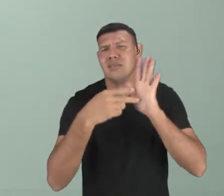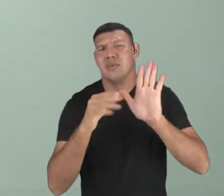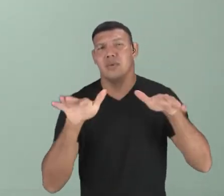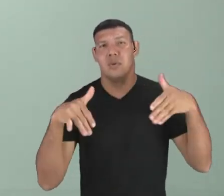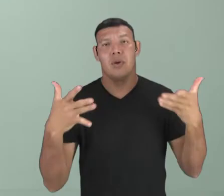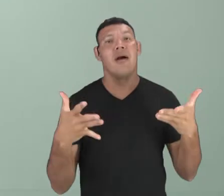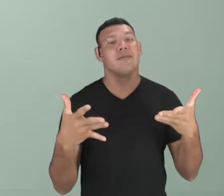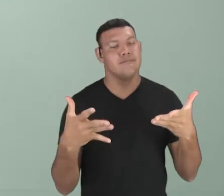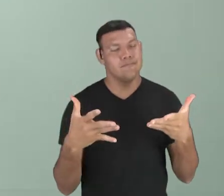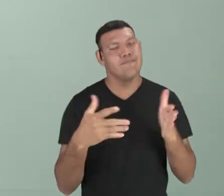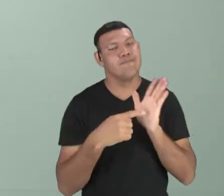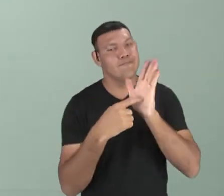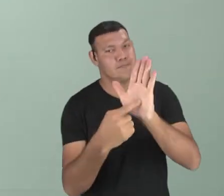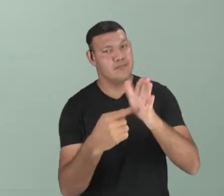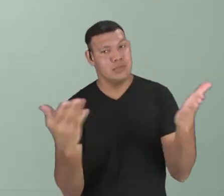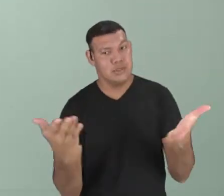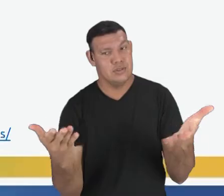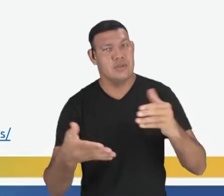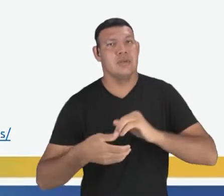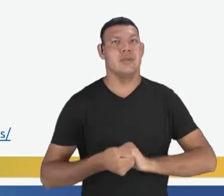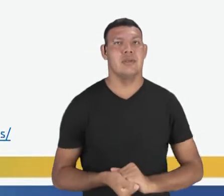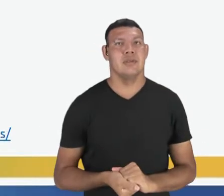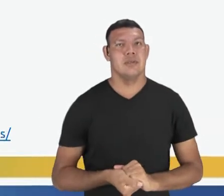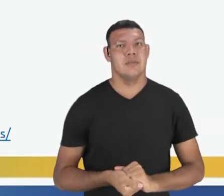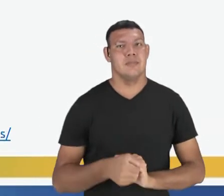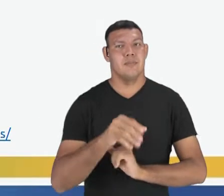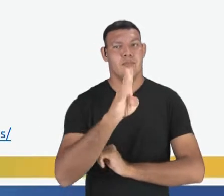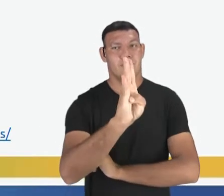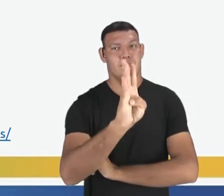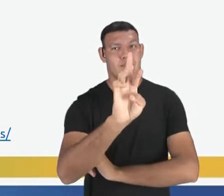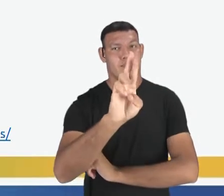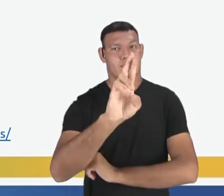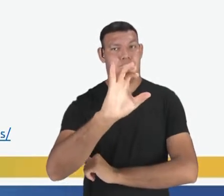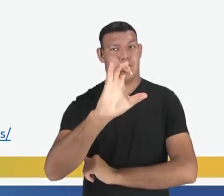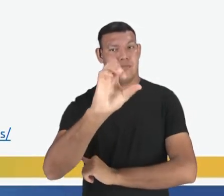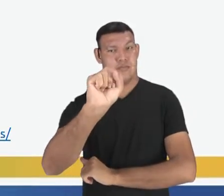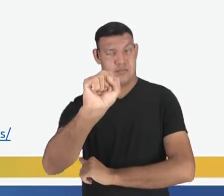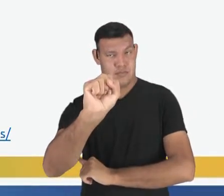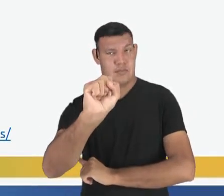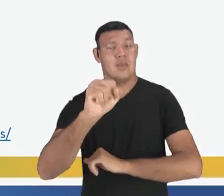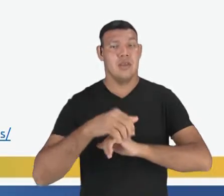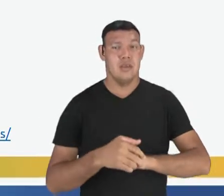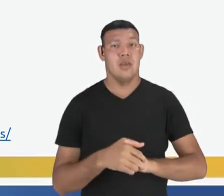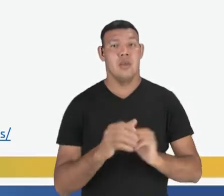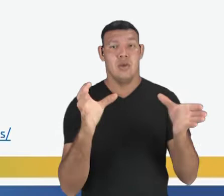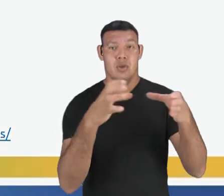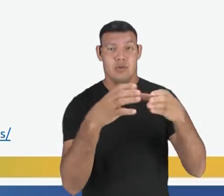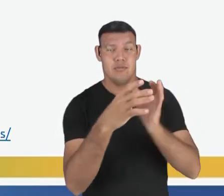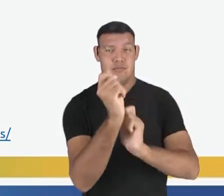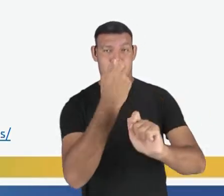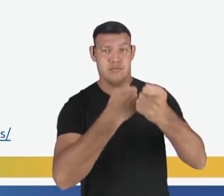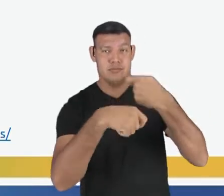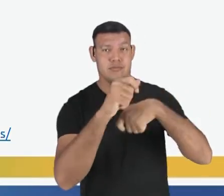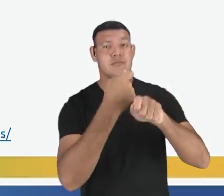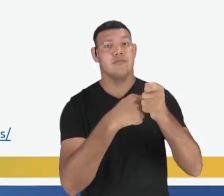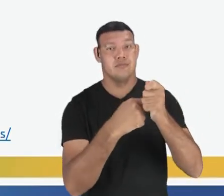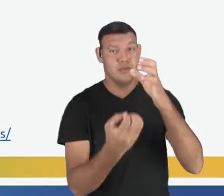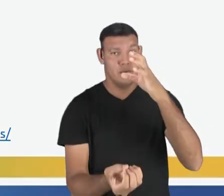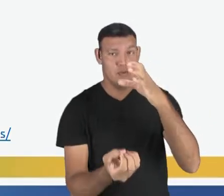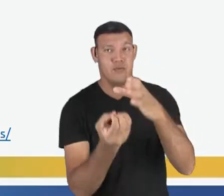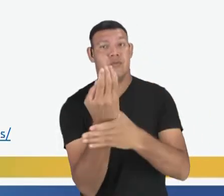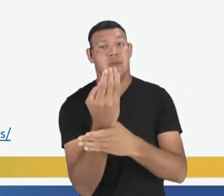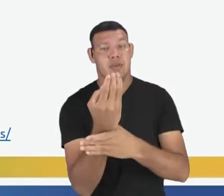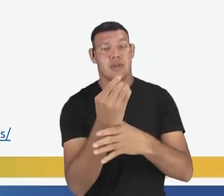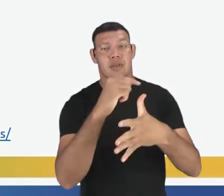comigo então, olha só. O BRICS é um agrupamento econômico atualmente composto por